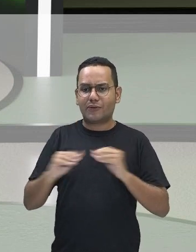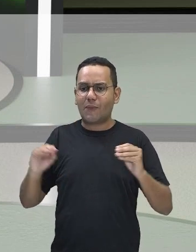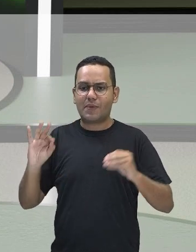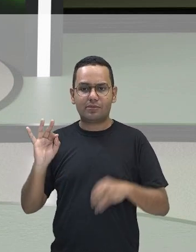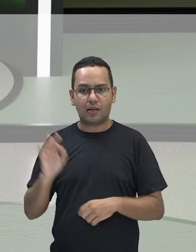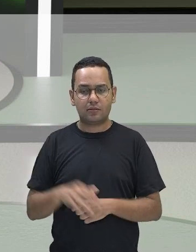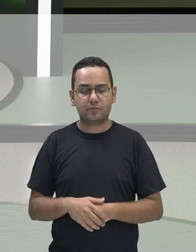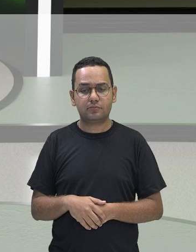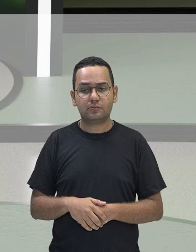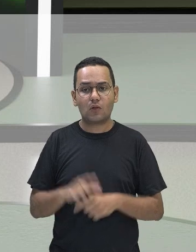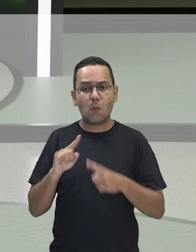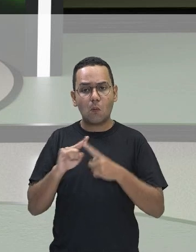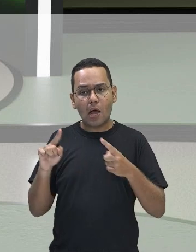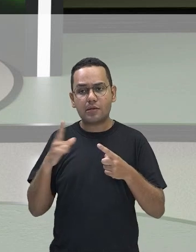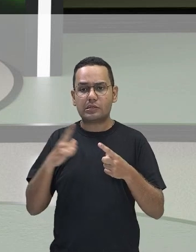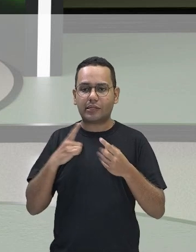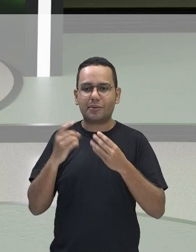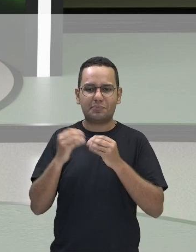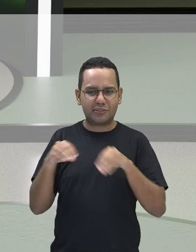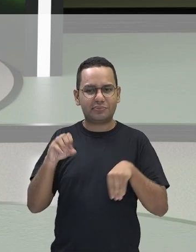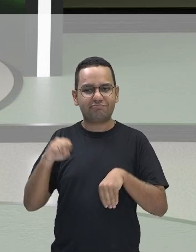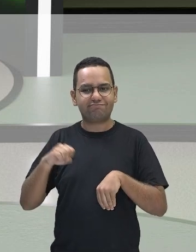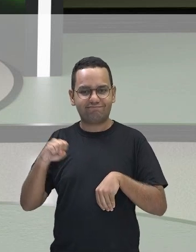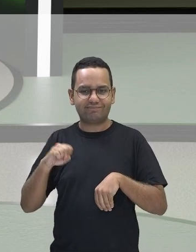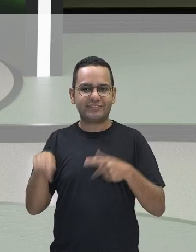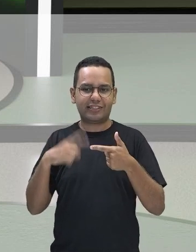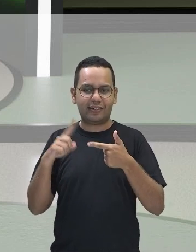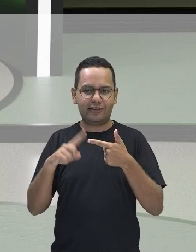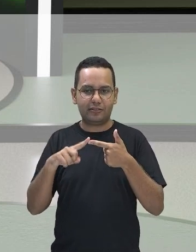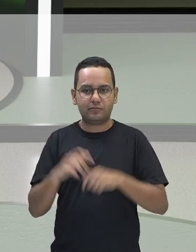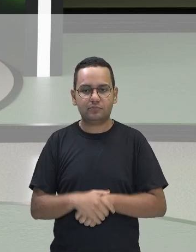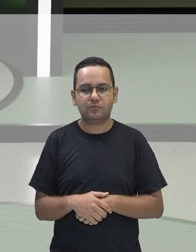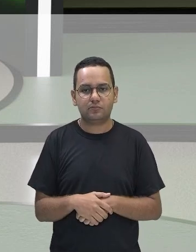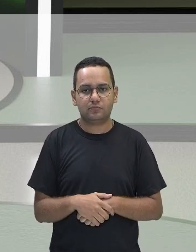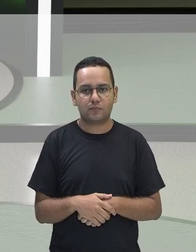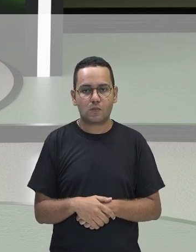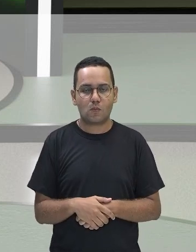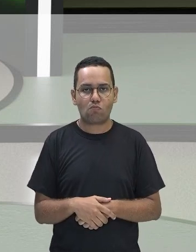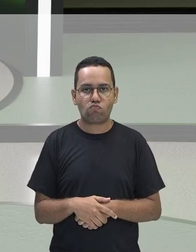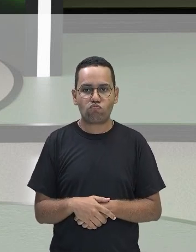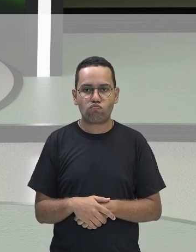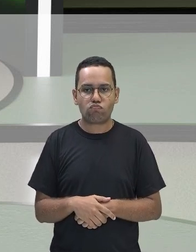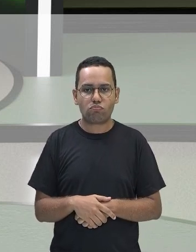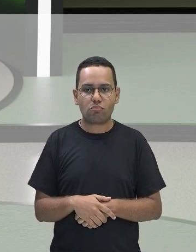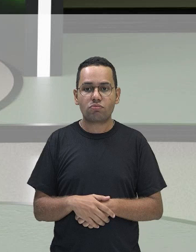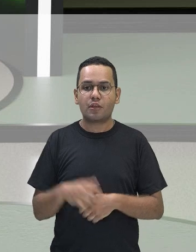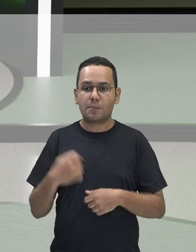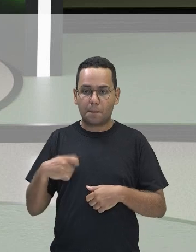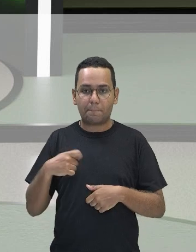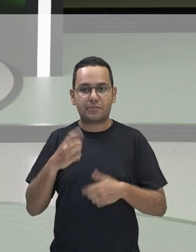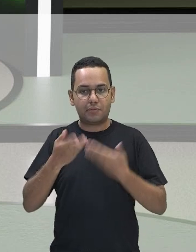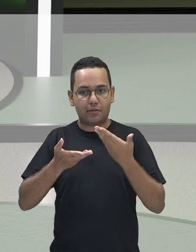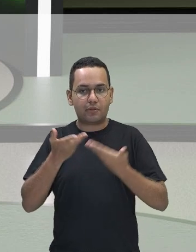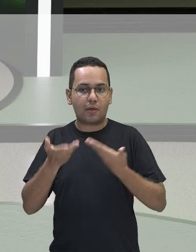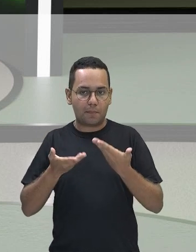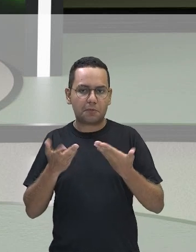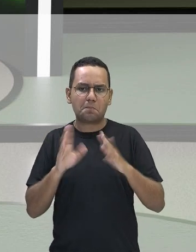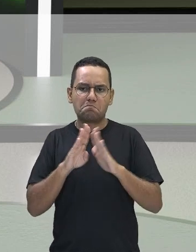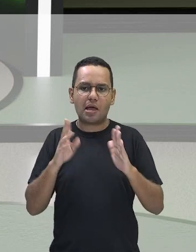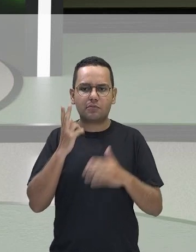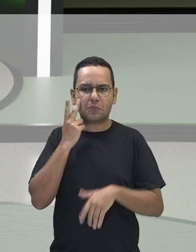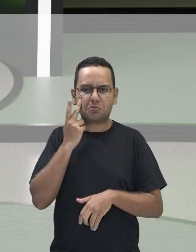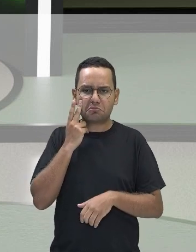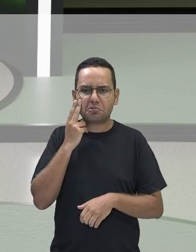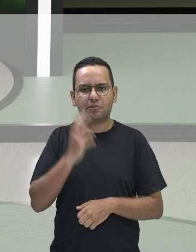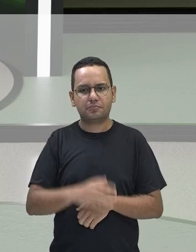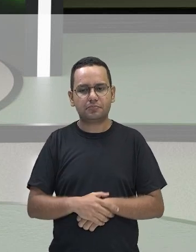sérios prejuízos à vida da mulher, a endometriose, e ela tem sim que ser tratada. Tá? É uma doença bastante comum